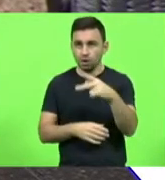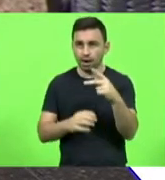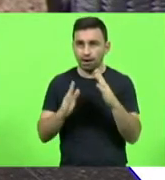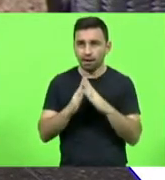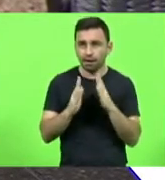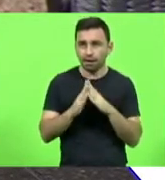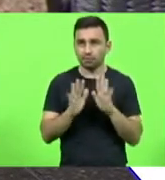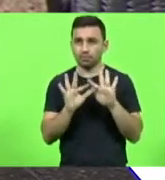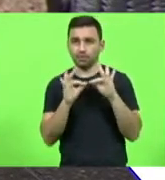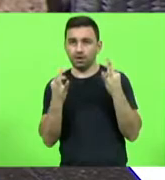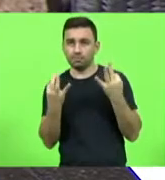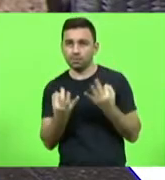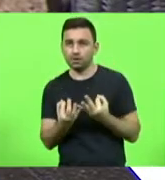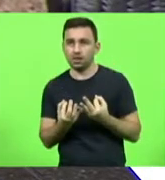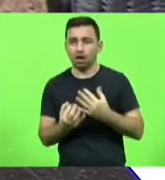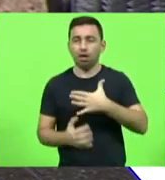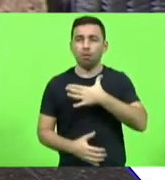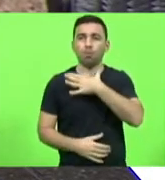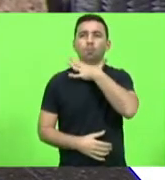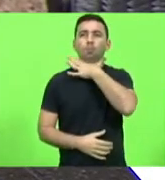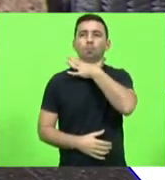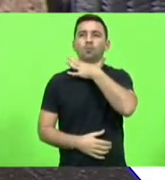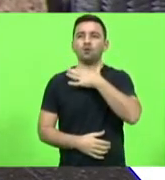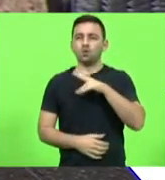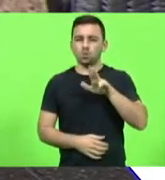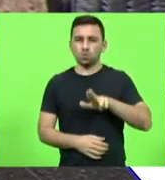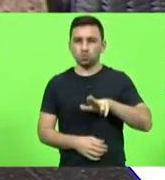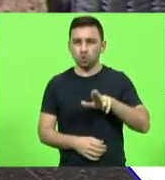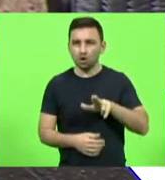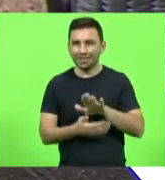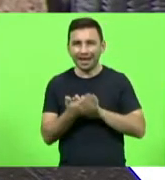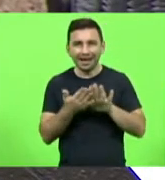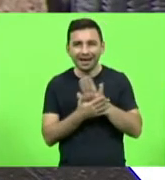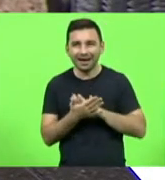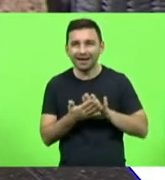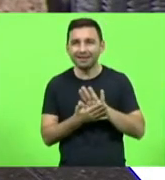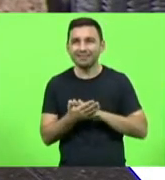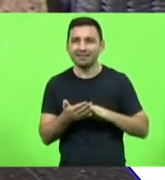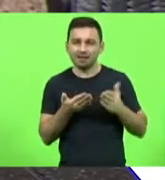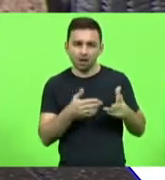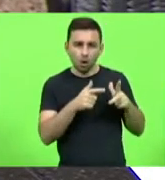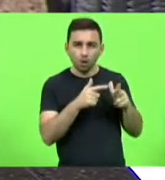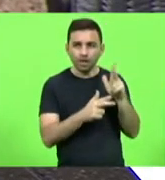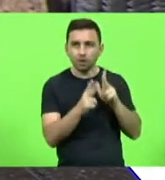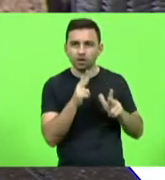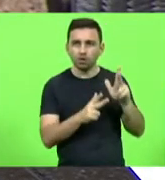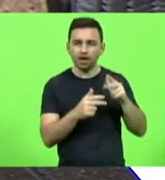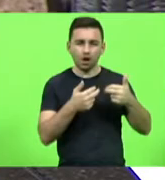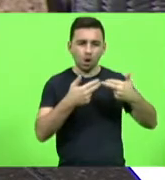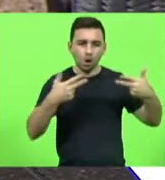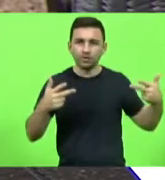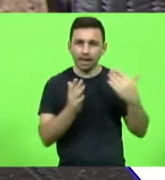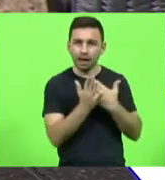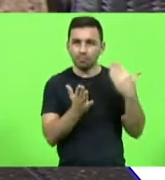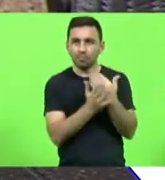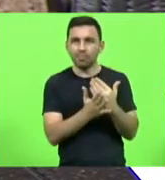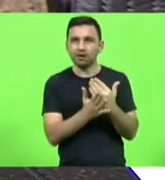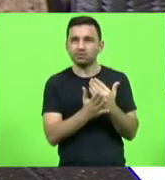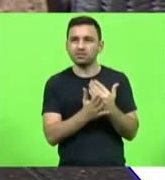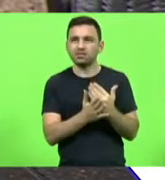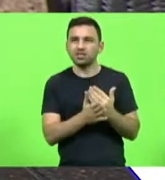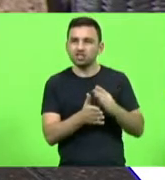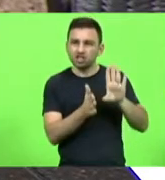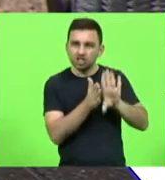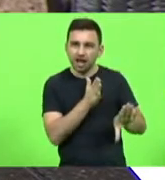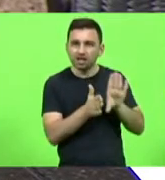que está endividada, e não usou esse momento para cortar despesas, para cortar aquilo